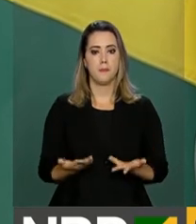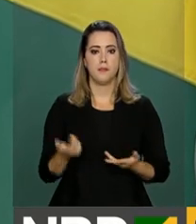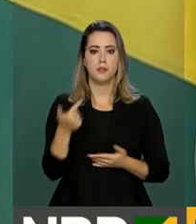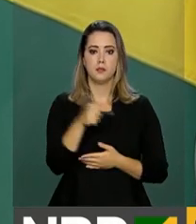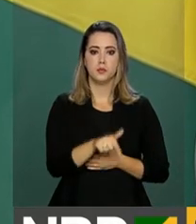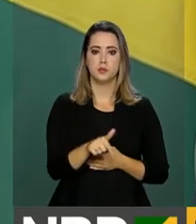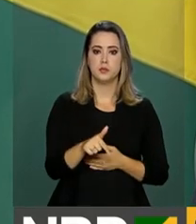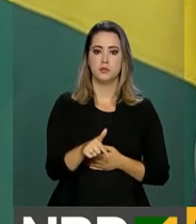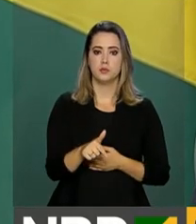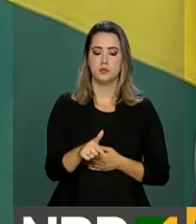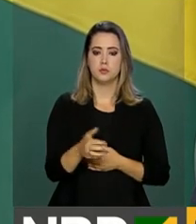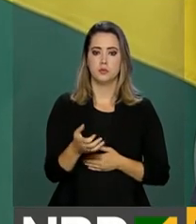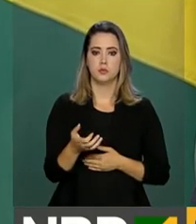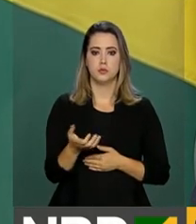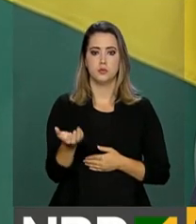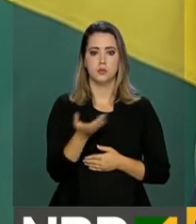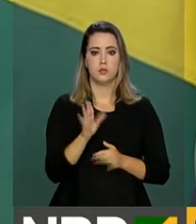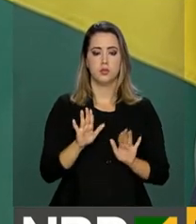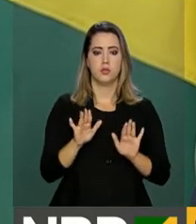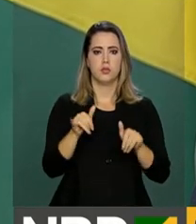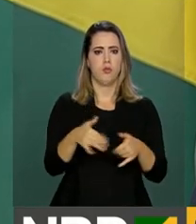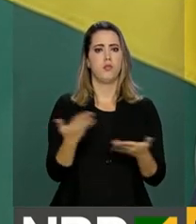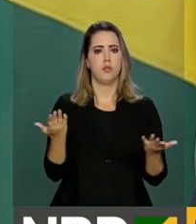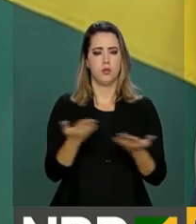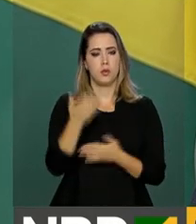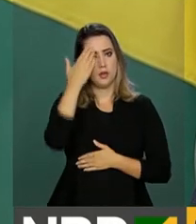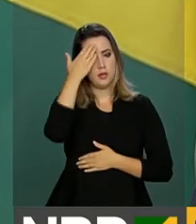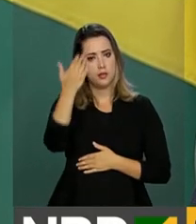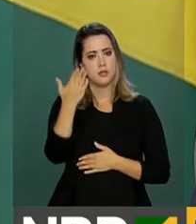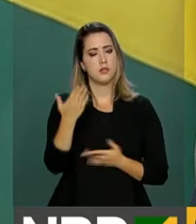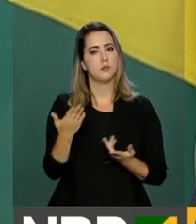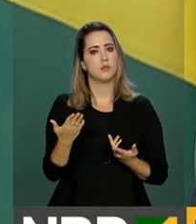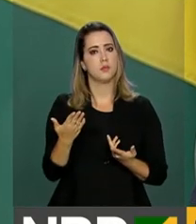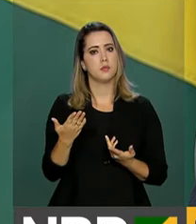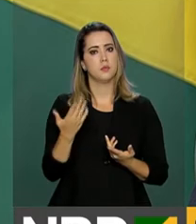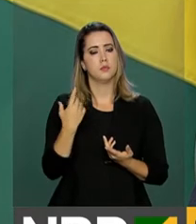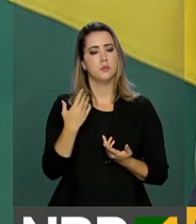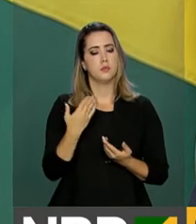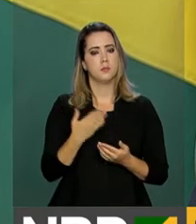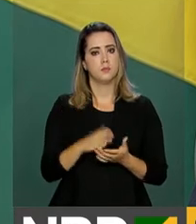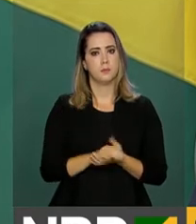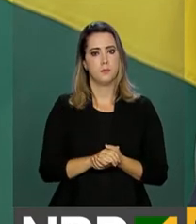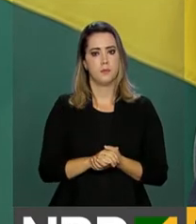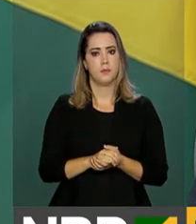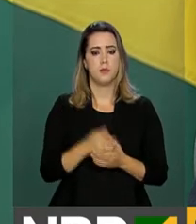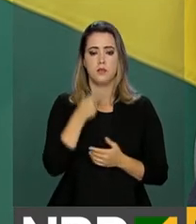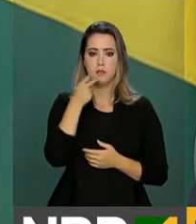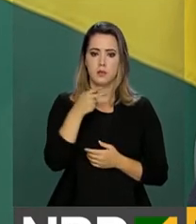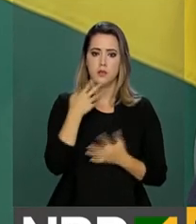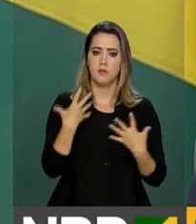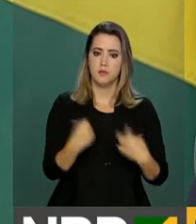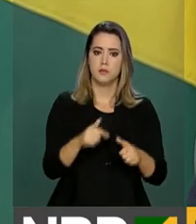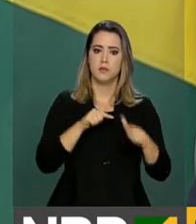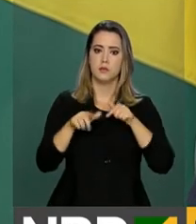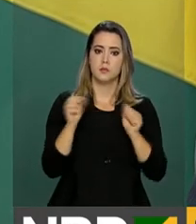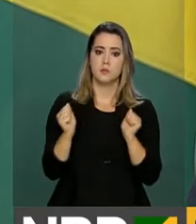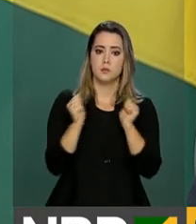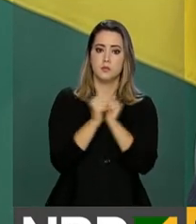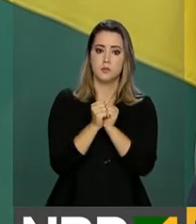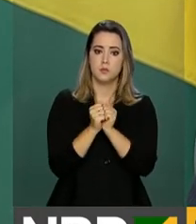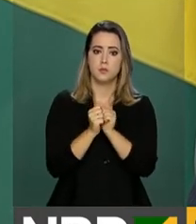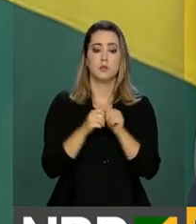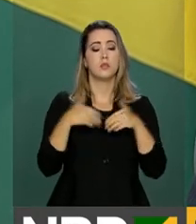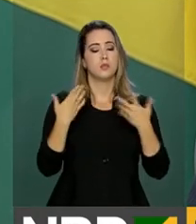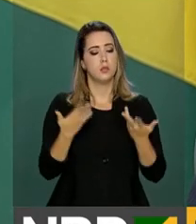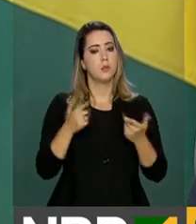mais uma vez quero é terminando agradecer finalizando agradecer isso vamos trabalhar juntos e para